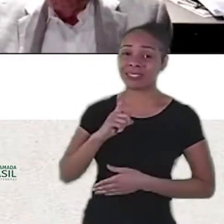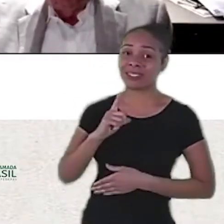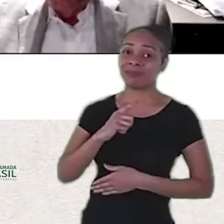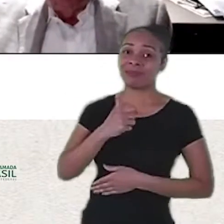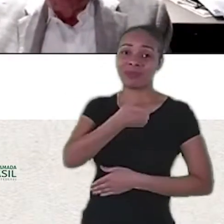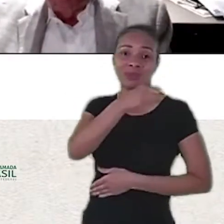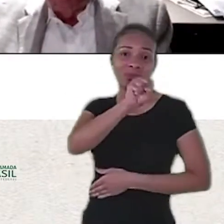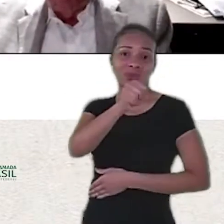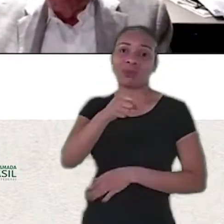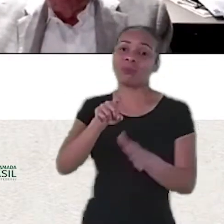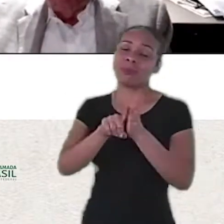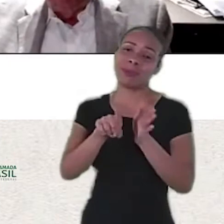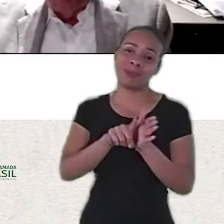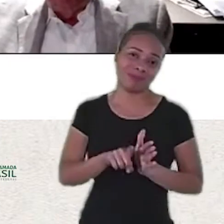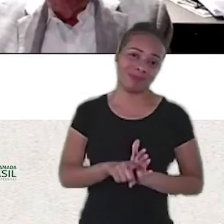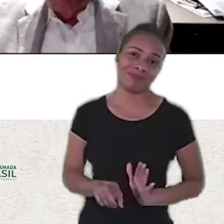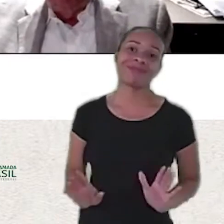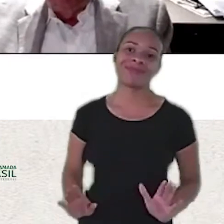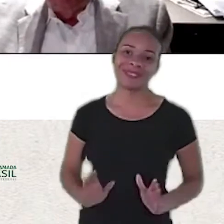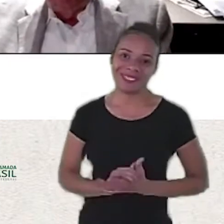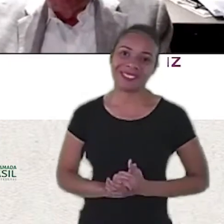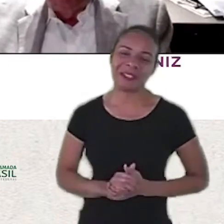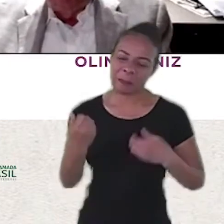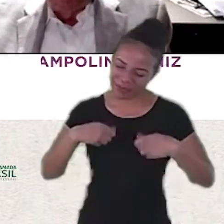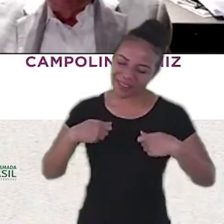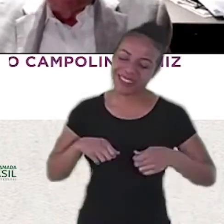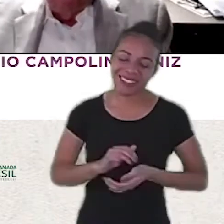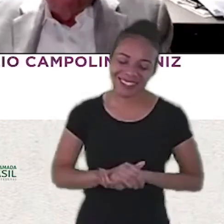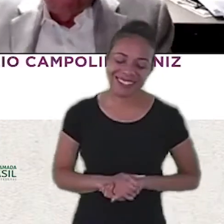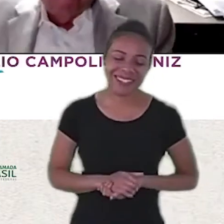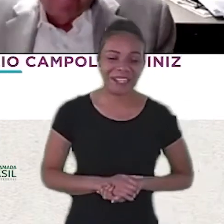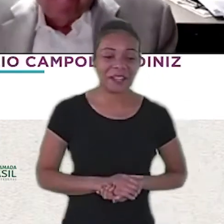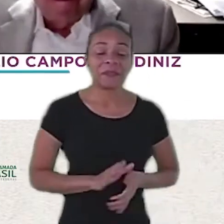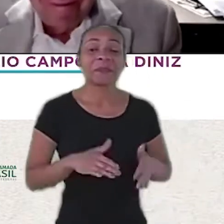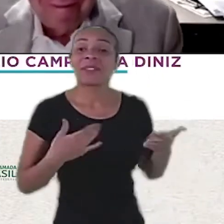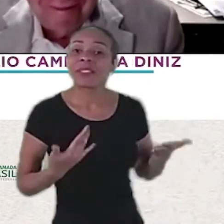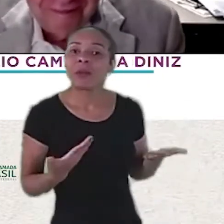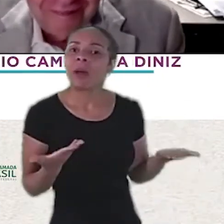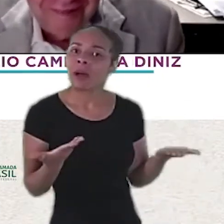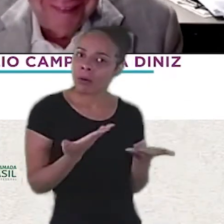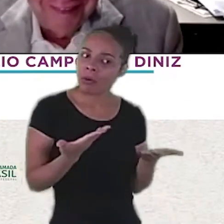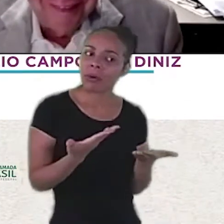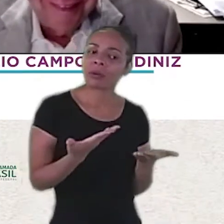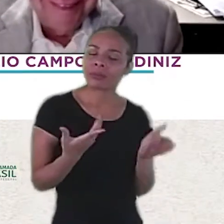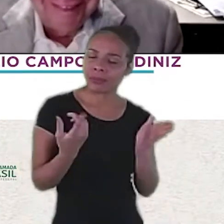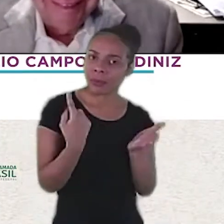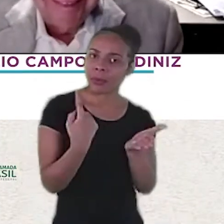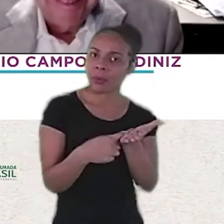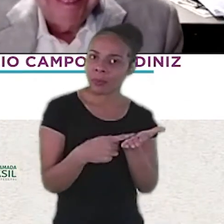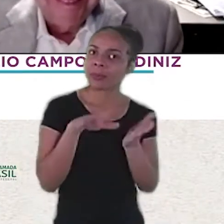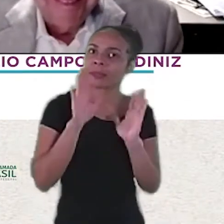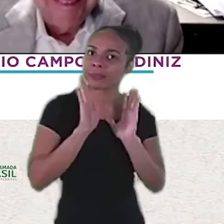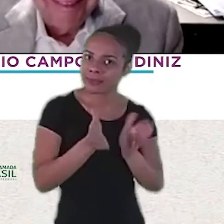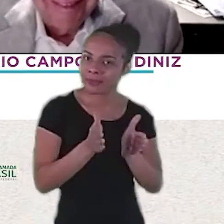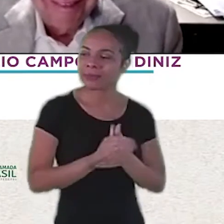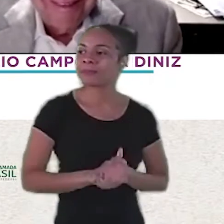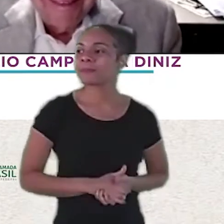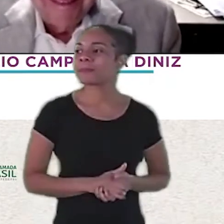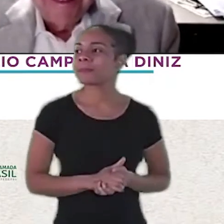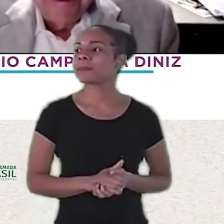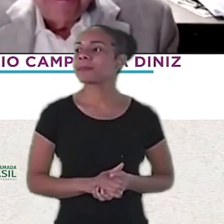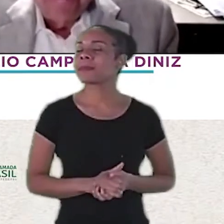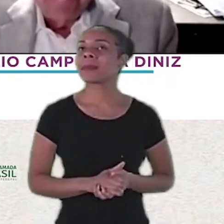gente? Campolina, Vamos, combinado mesmo, eu faço sério, vamos amadurecer essas coisas. A título